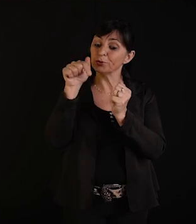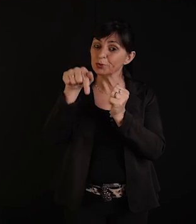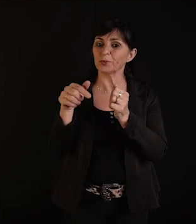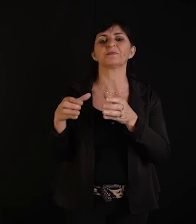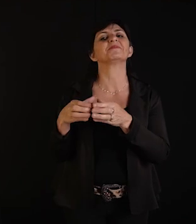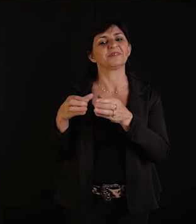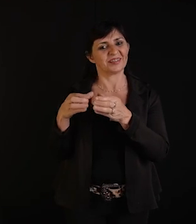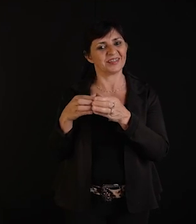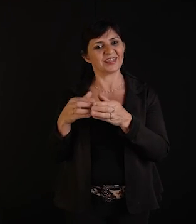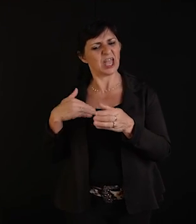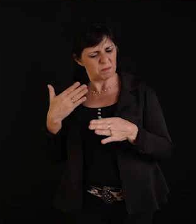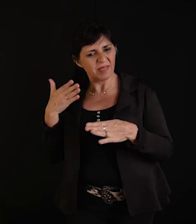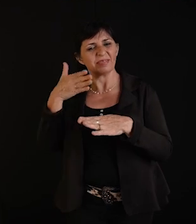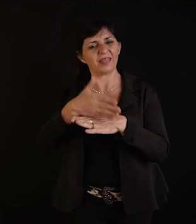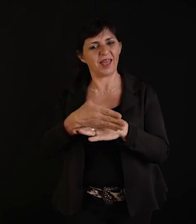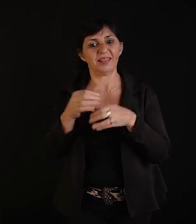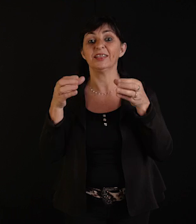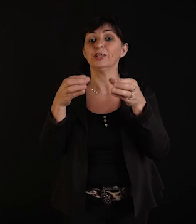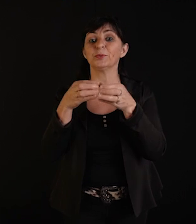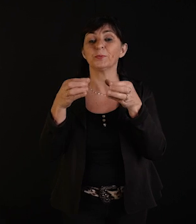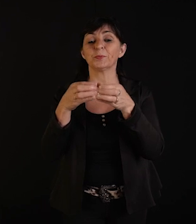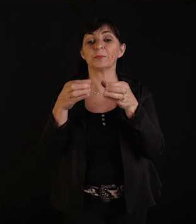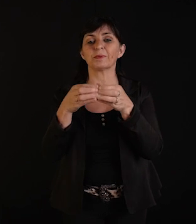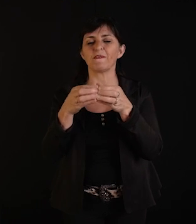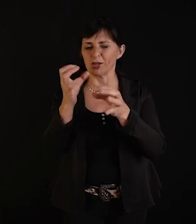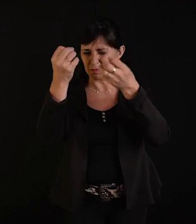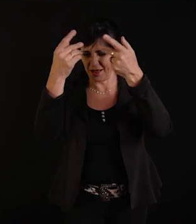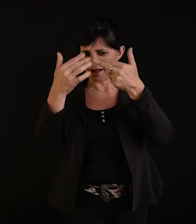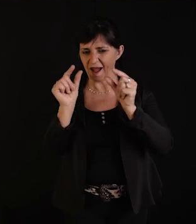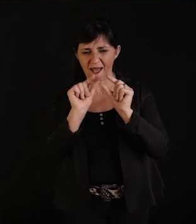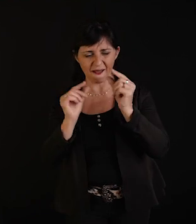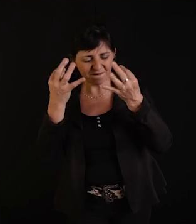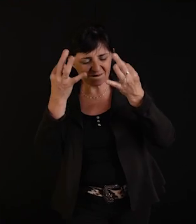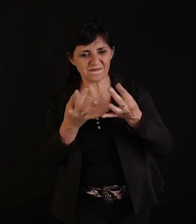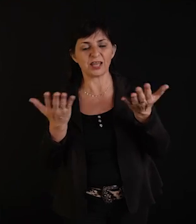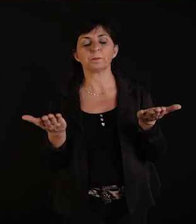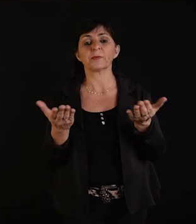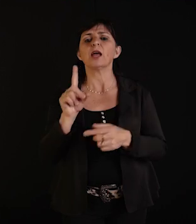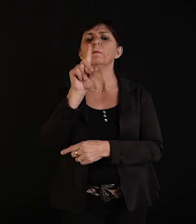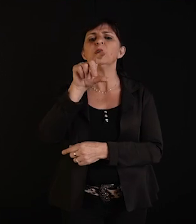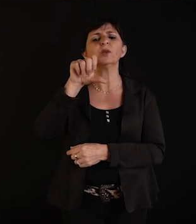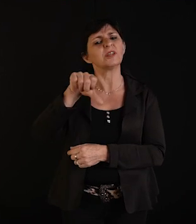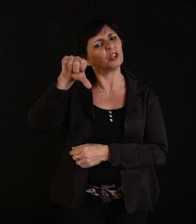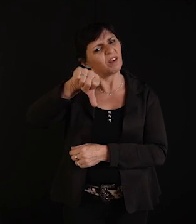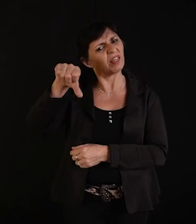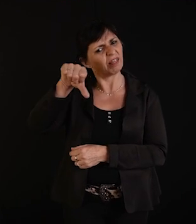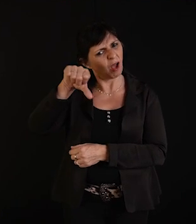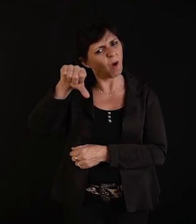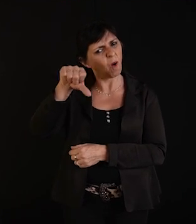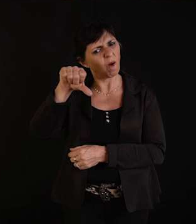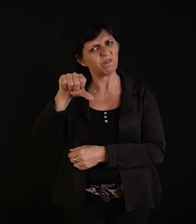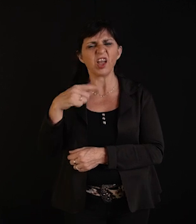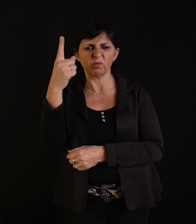E a minha entrada no grupo, vou dar os detalhes agora. No ano de 1999, eu tocava em